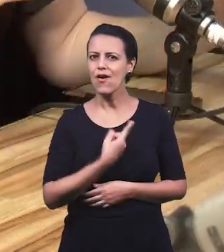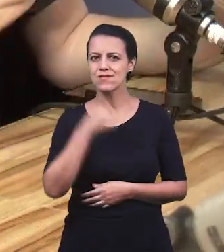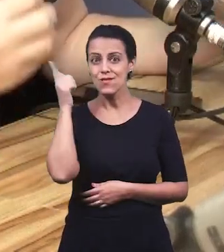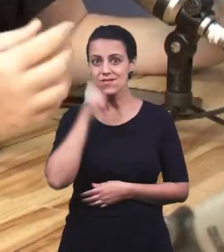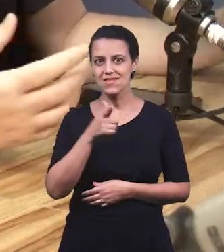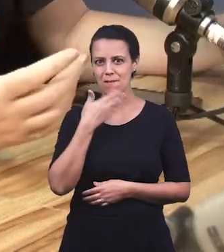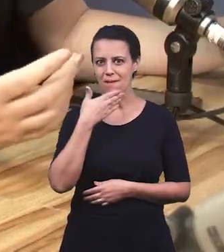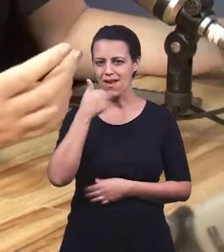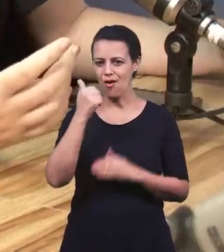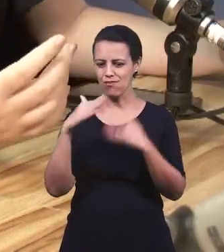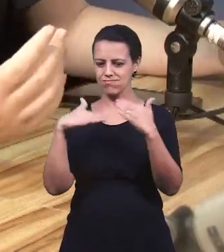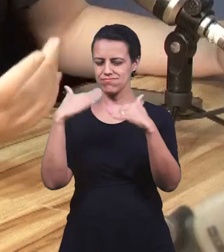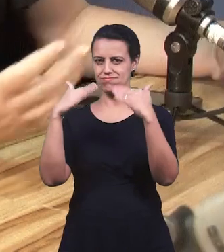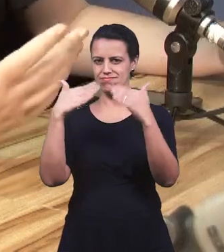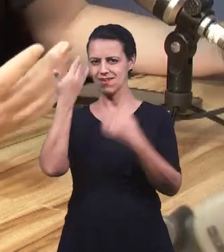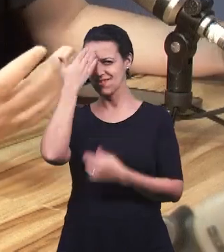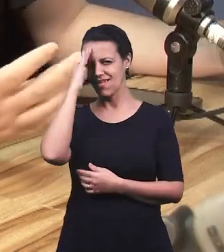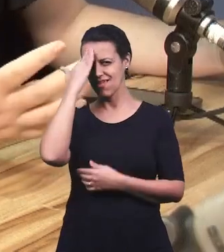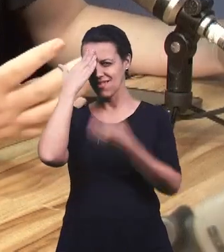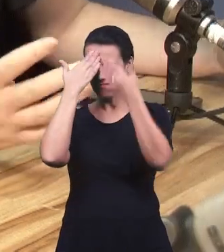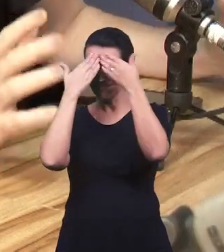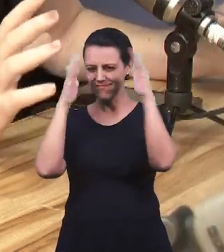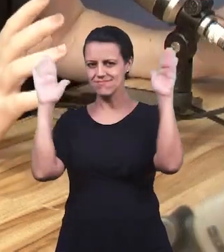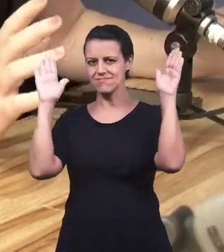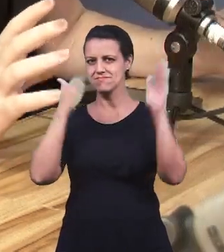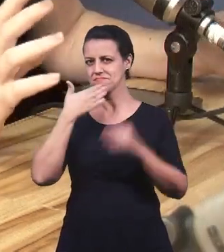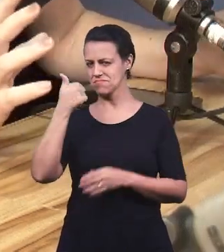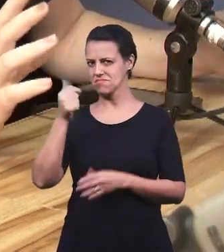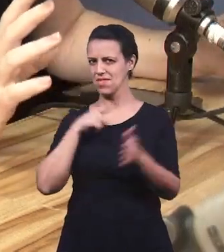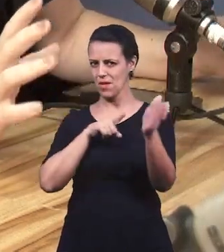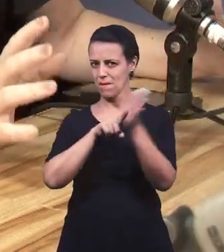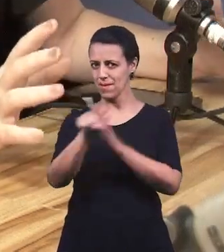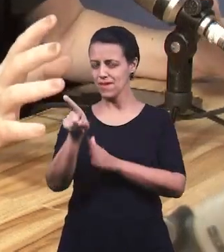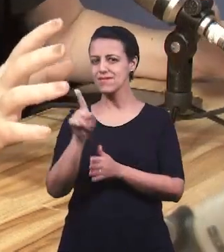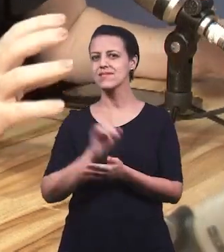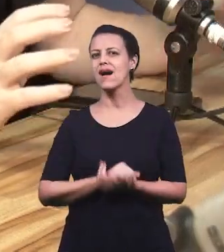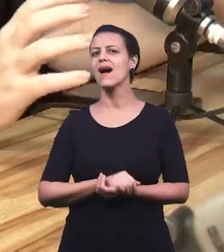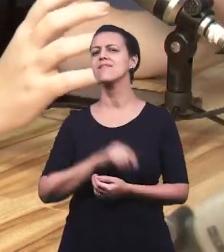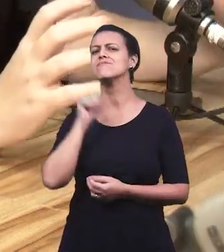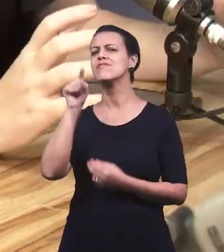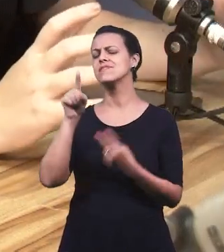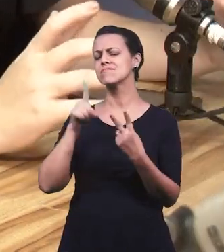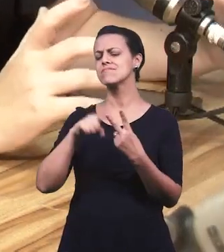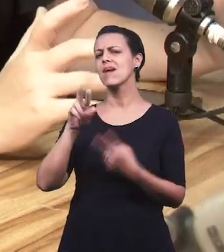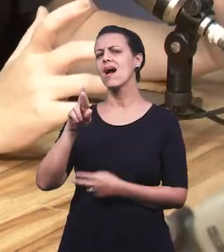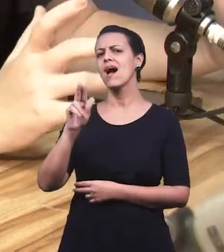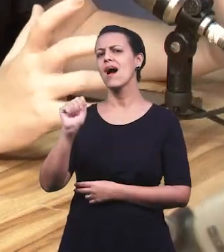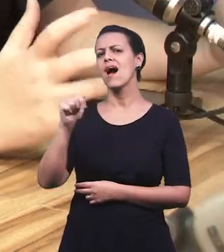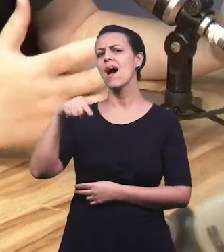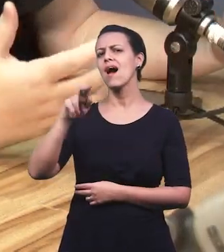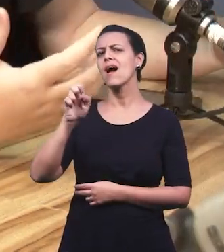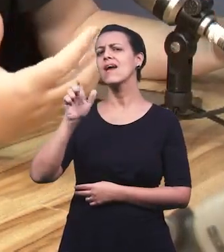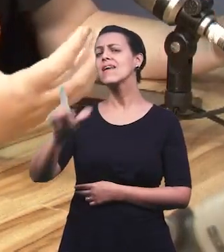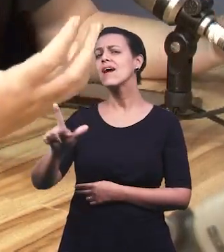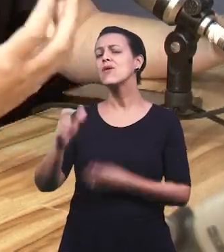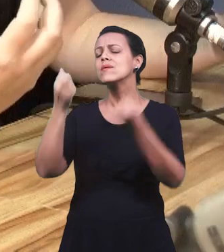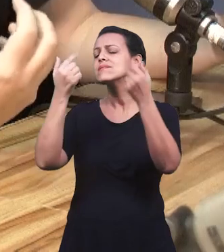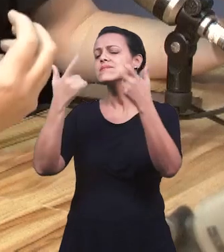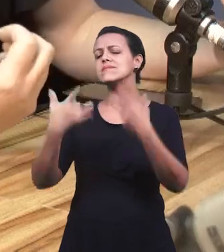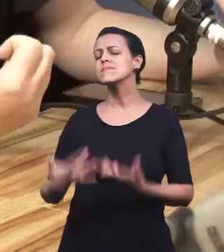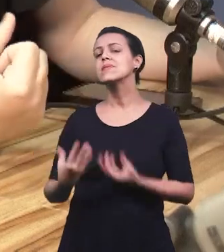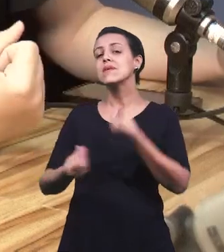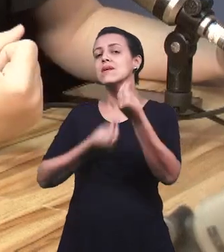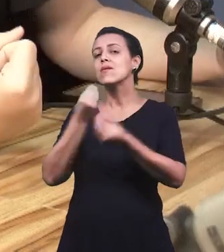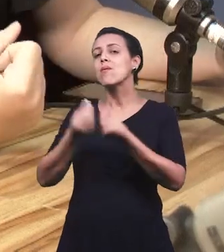assim, melhor entender, vou perguntar à Raquel, você que é da área da fono, para explicar para a gente a questão da